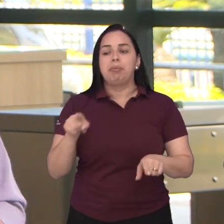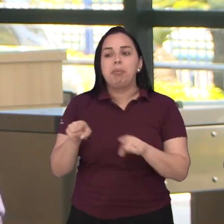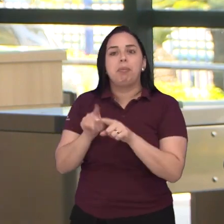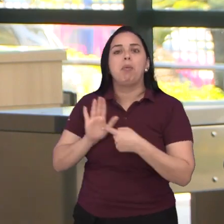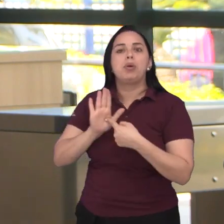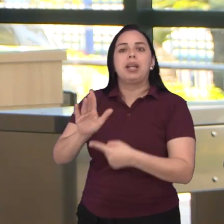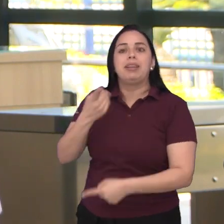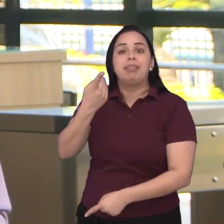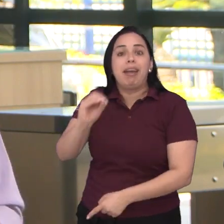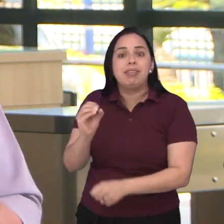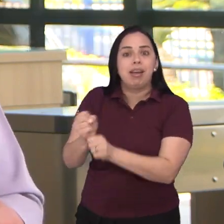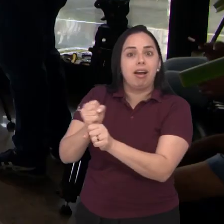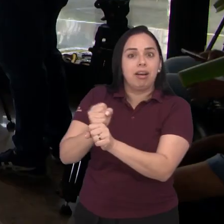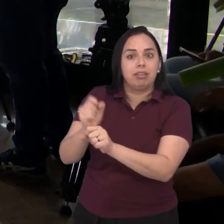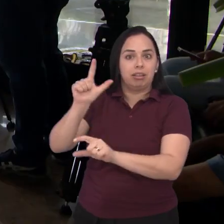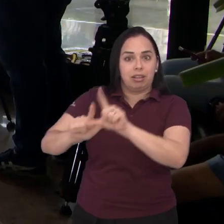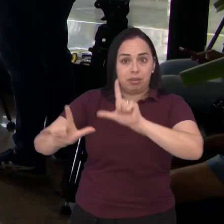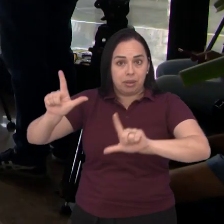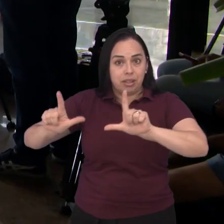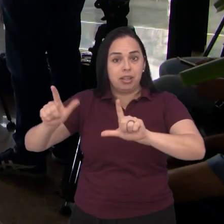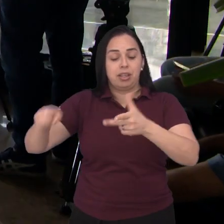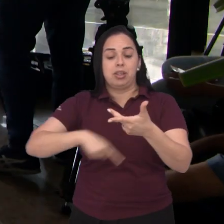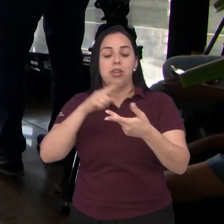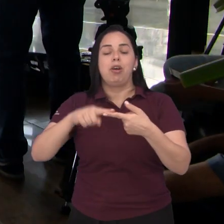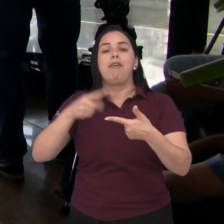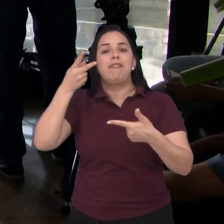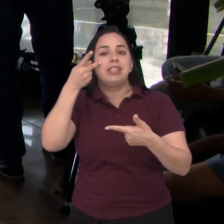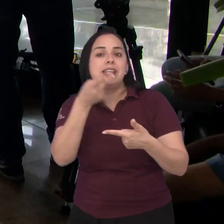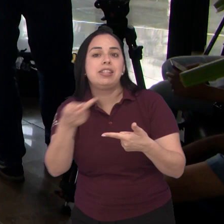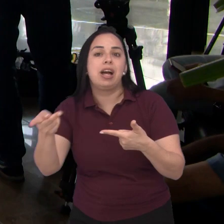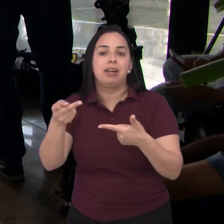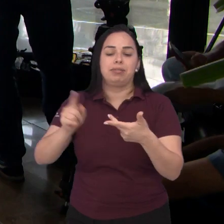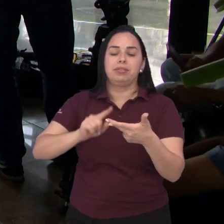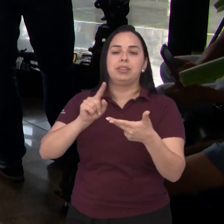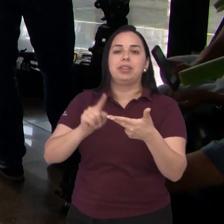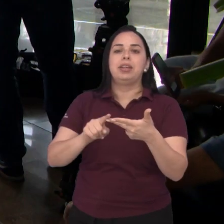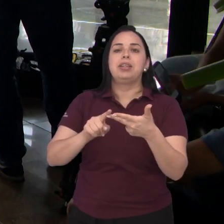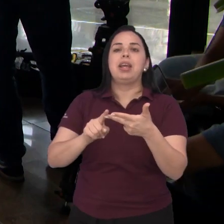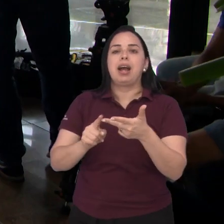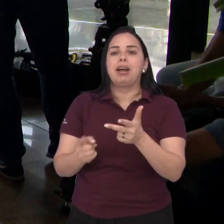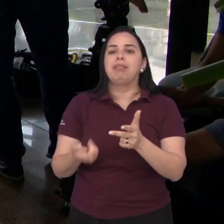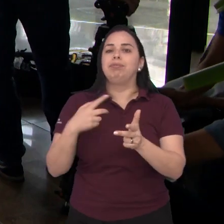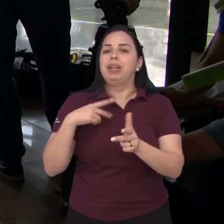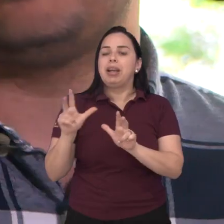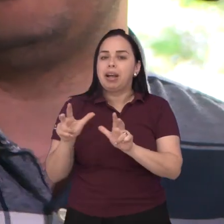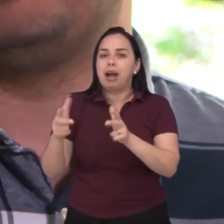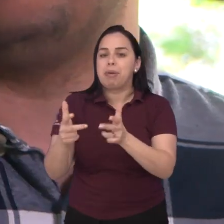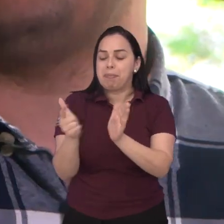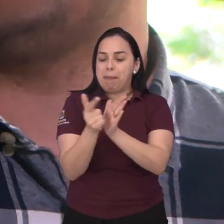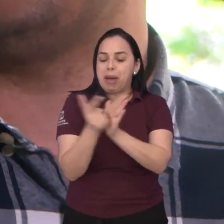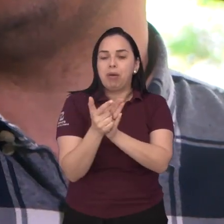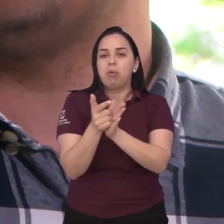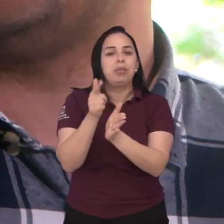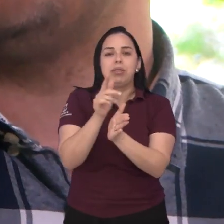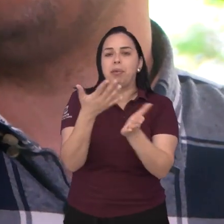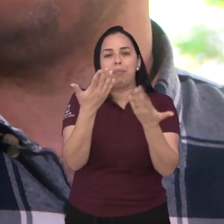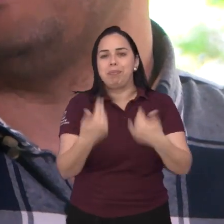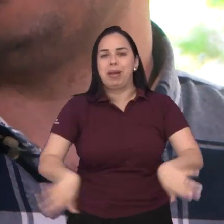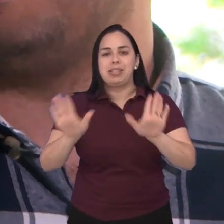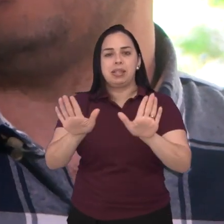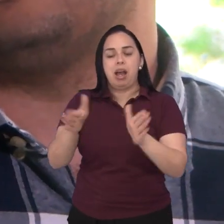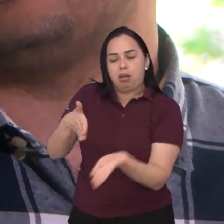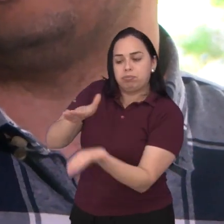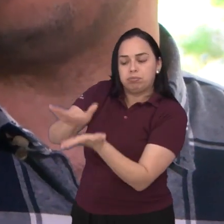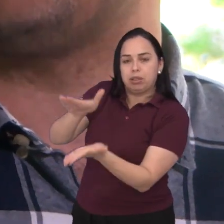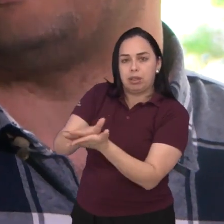10 anos da TV Câmara, o programa Visite a Câmara e o sistema Câmara Sem Papel. Para falar sobre esses temas,